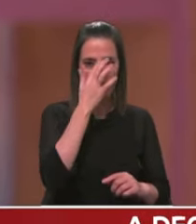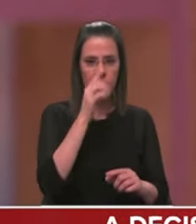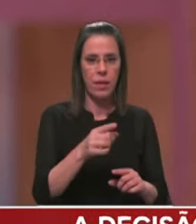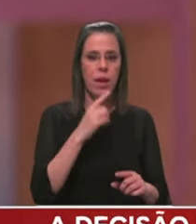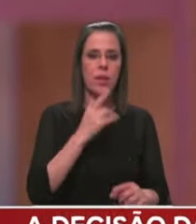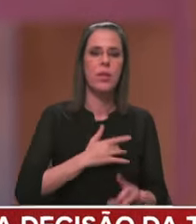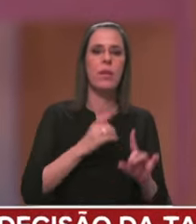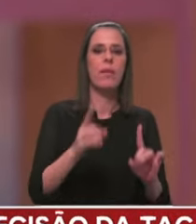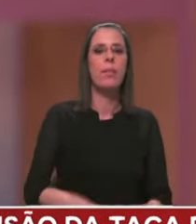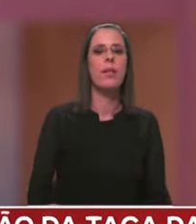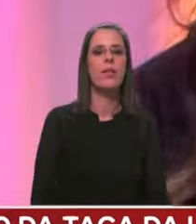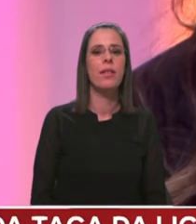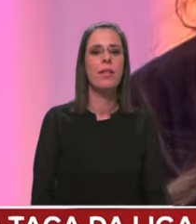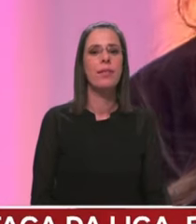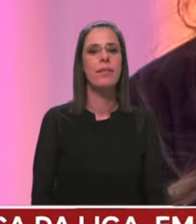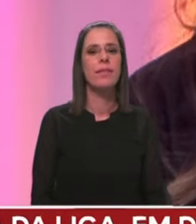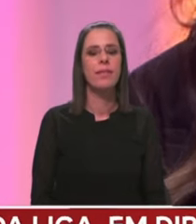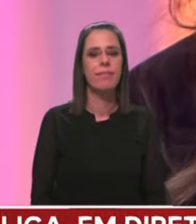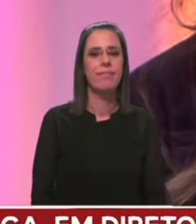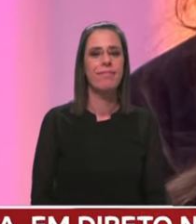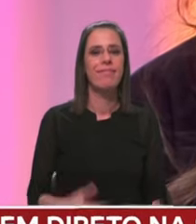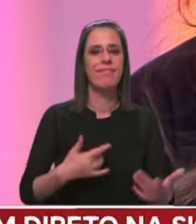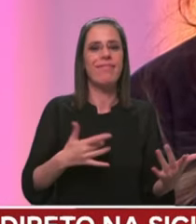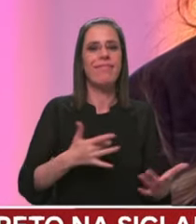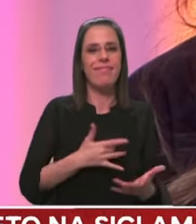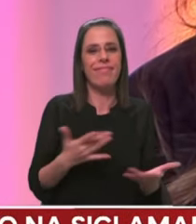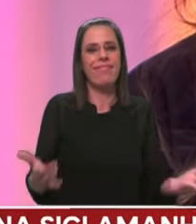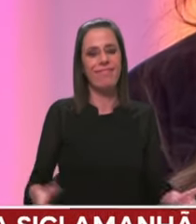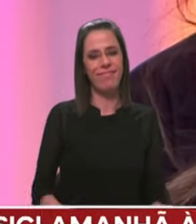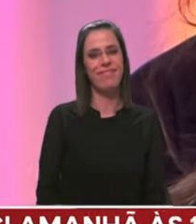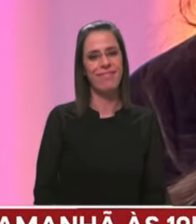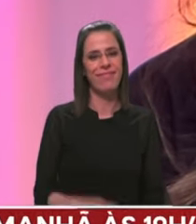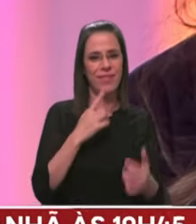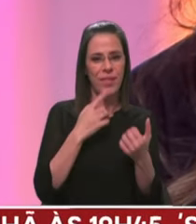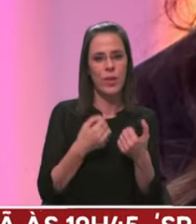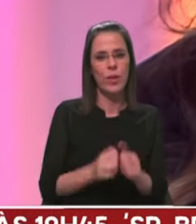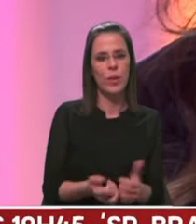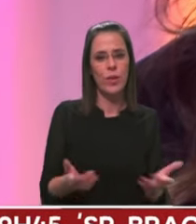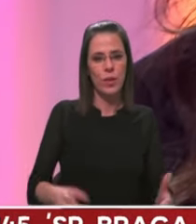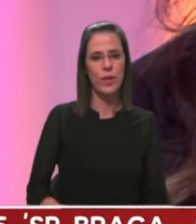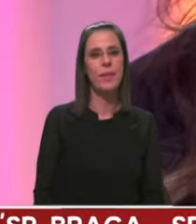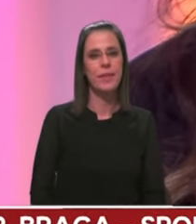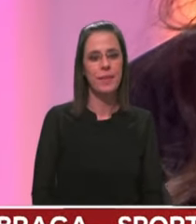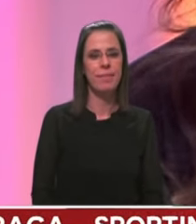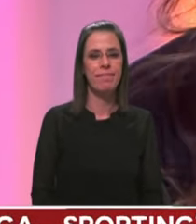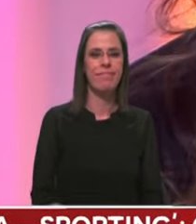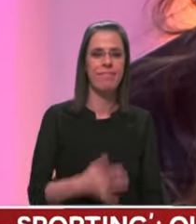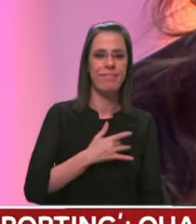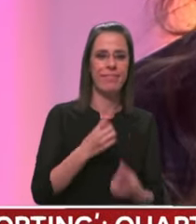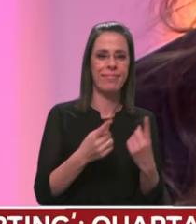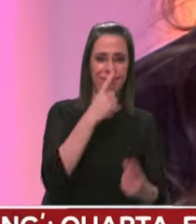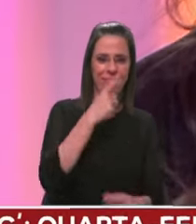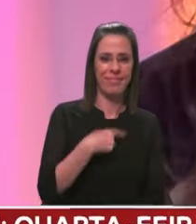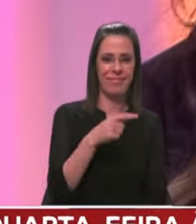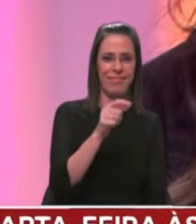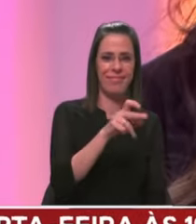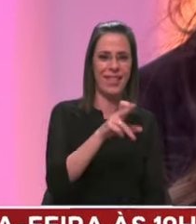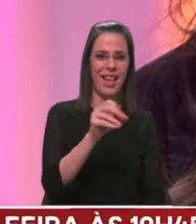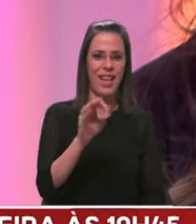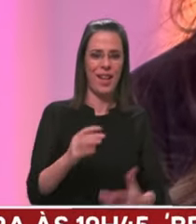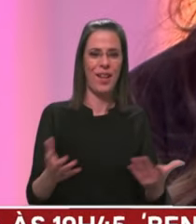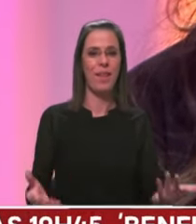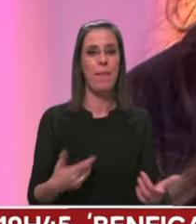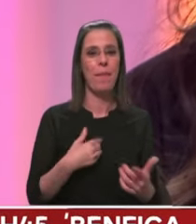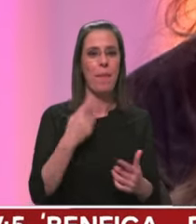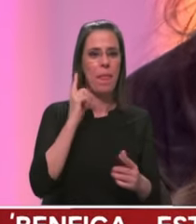estava apaixonada. A gente, quando está apaixonada, a gente esconde alguns erros, não é? A